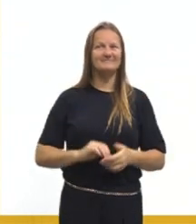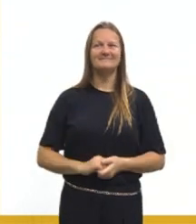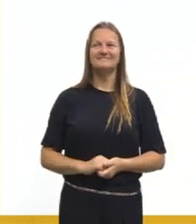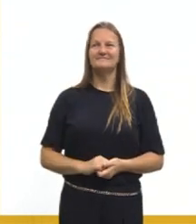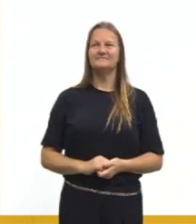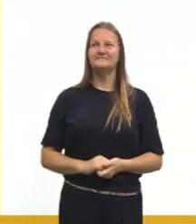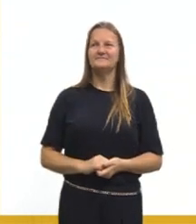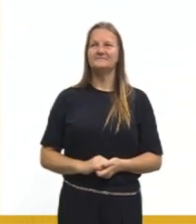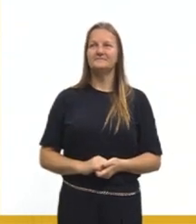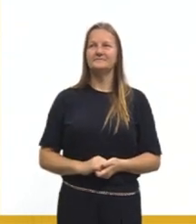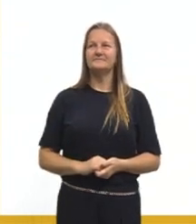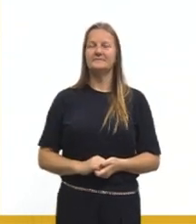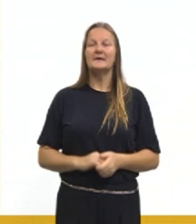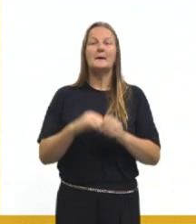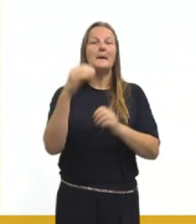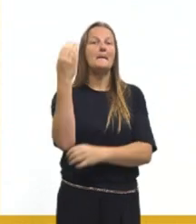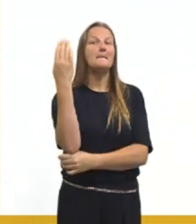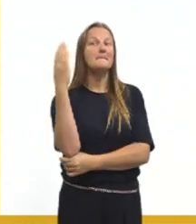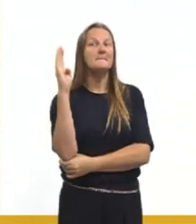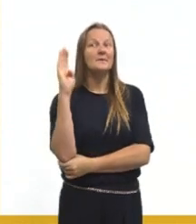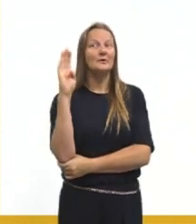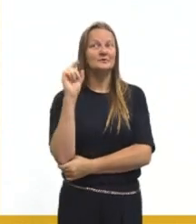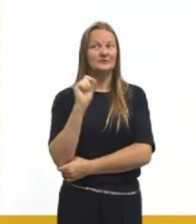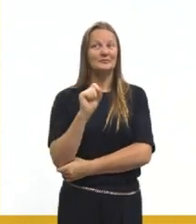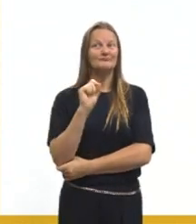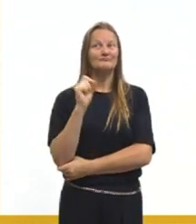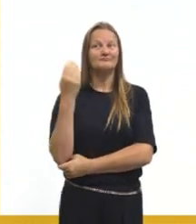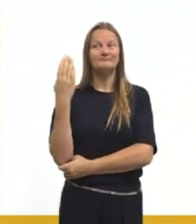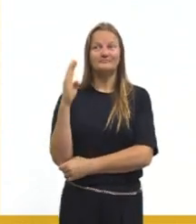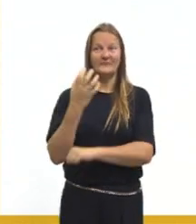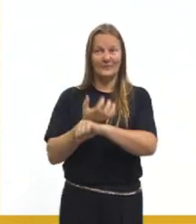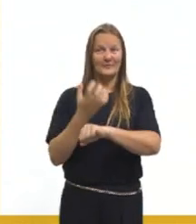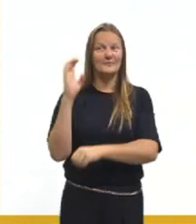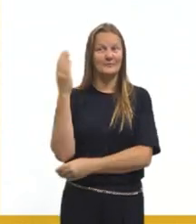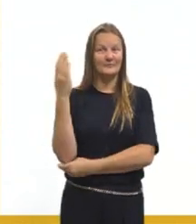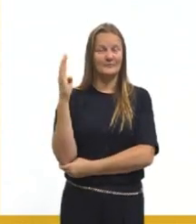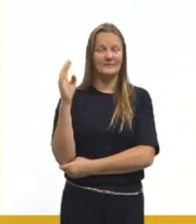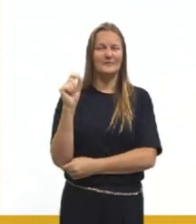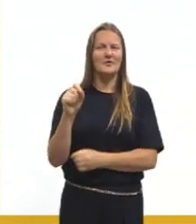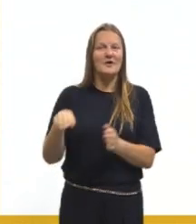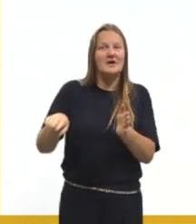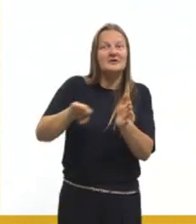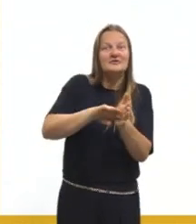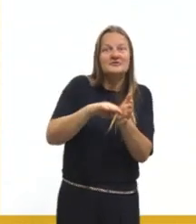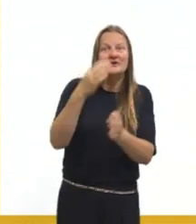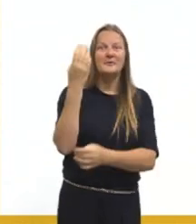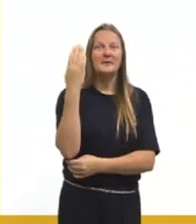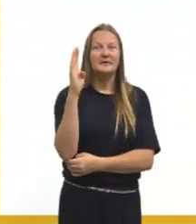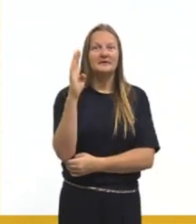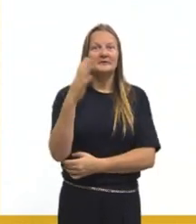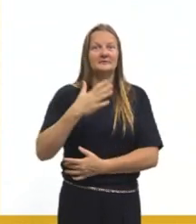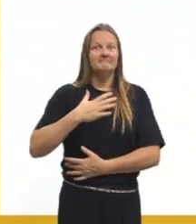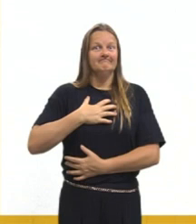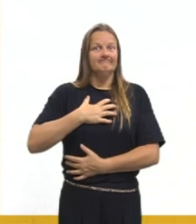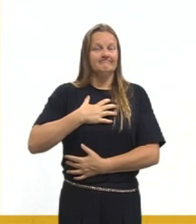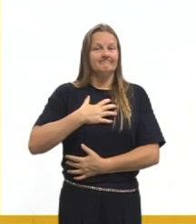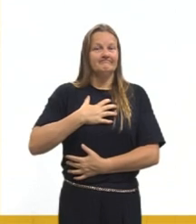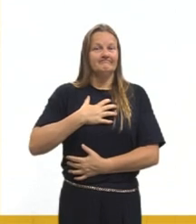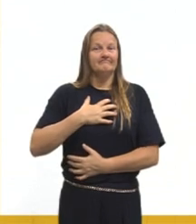bom em biologia né Geralmente as pessoas quando chegam na questão de biologia daquele